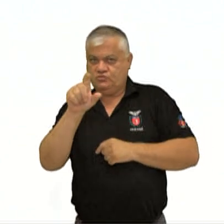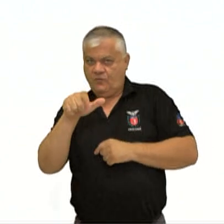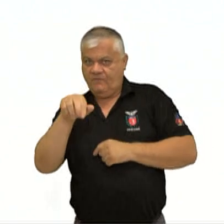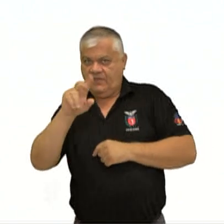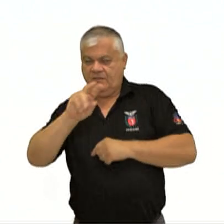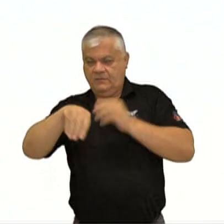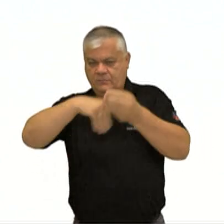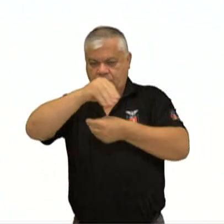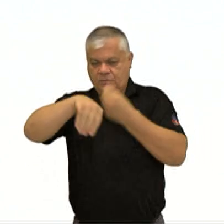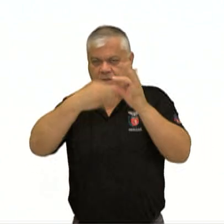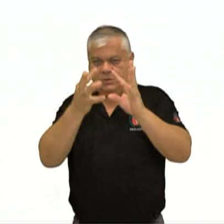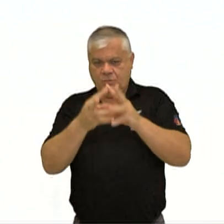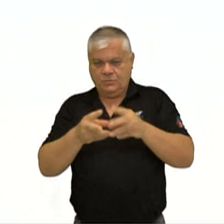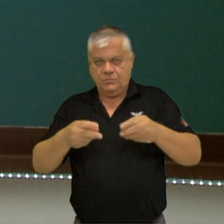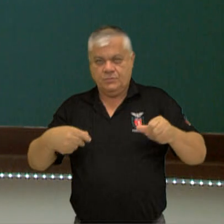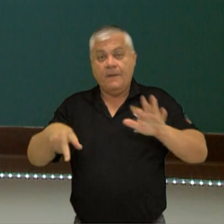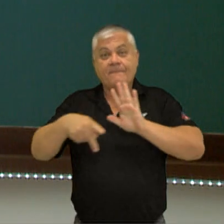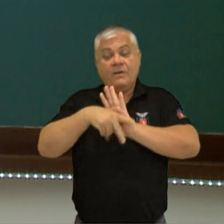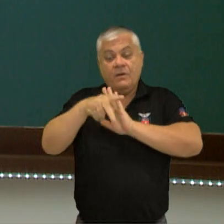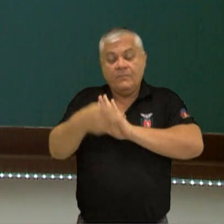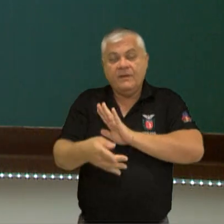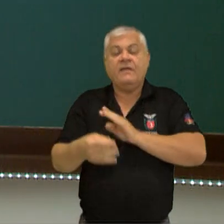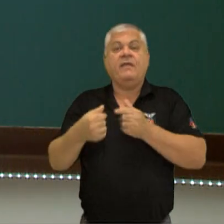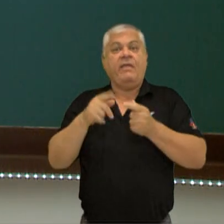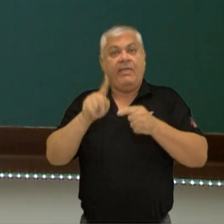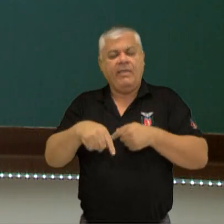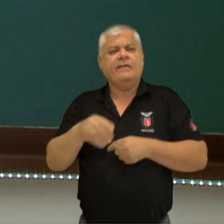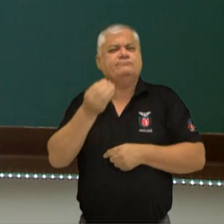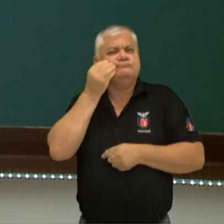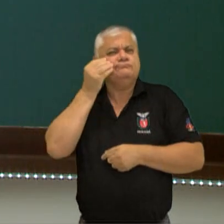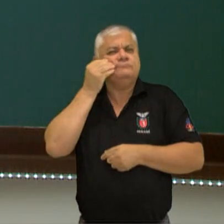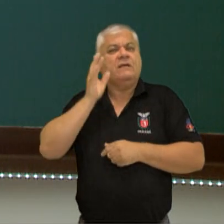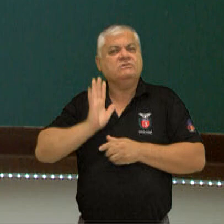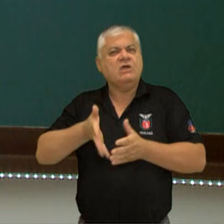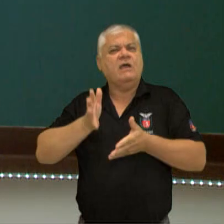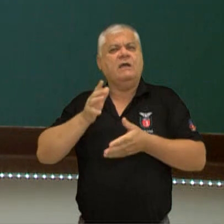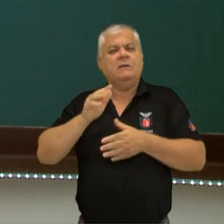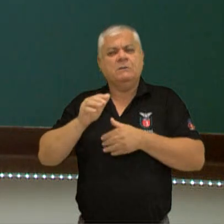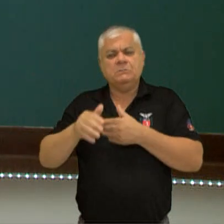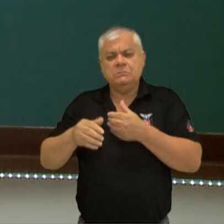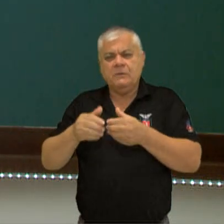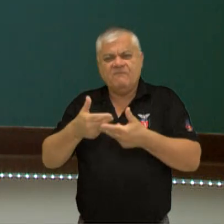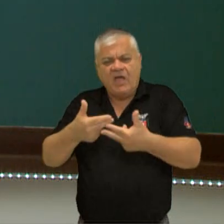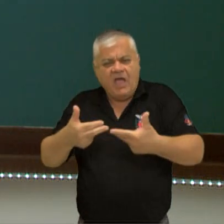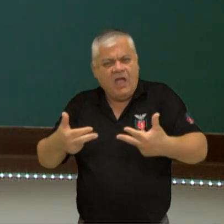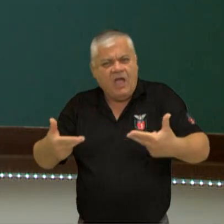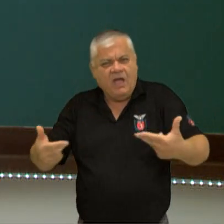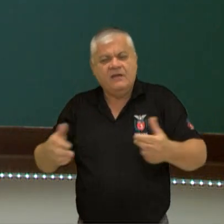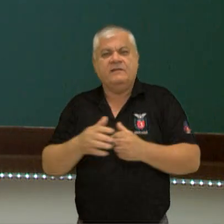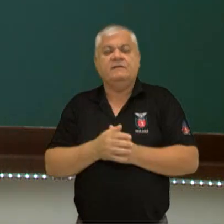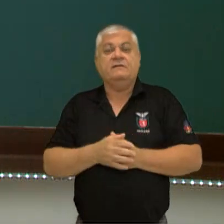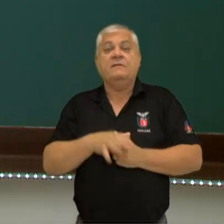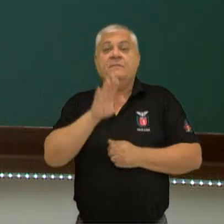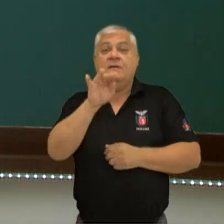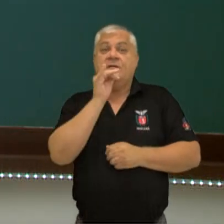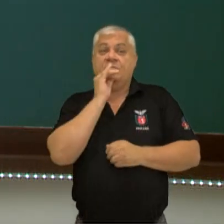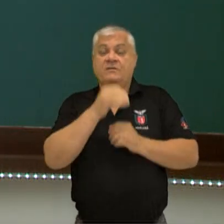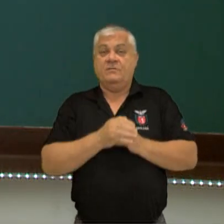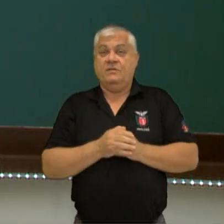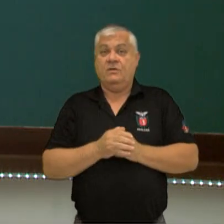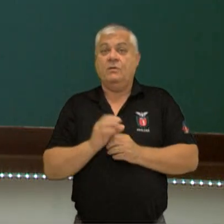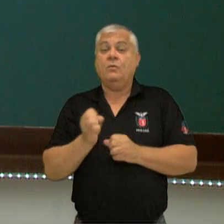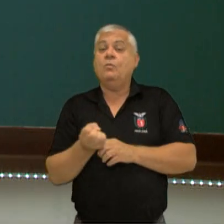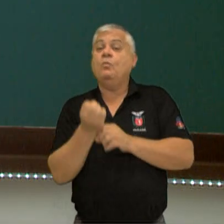capacidade, uma propriedade física, que já foi testada para os diversos materiais que a gente tem no nosso dia a dia. E o coeficiente, então, é um número